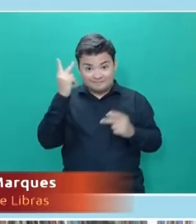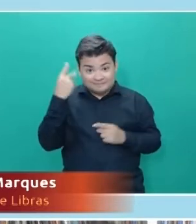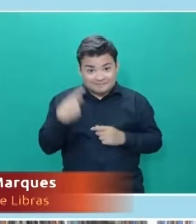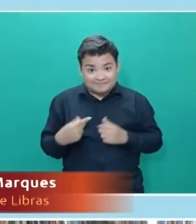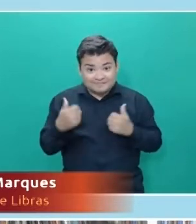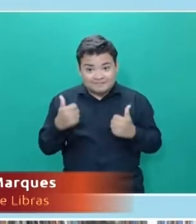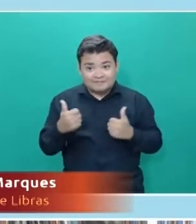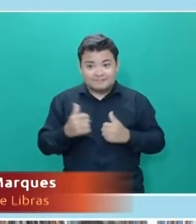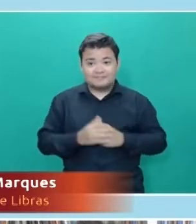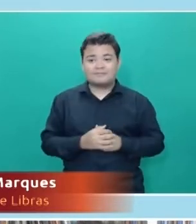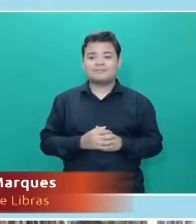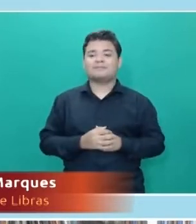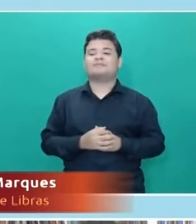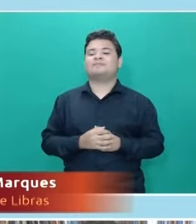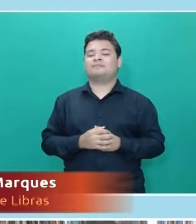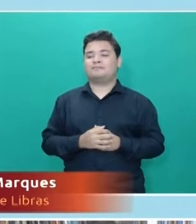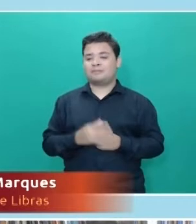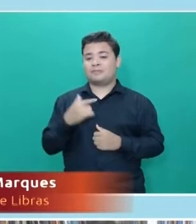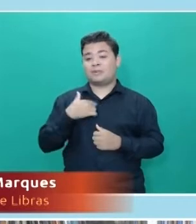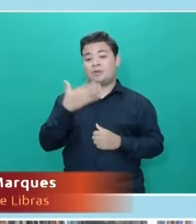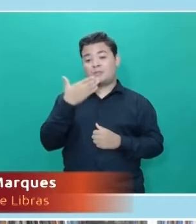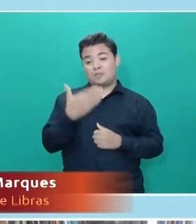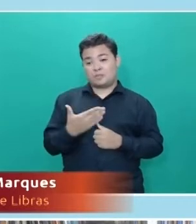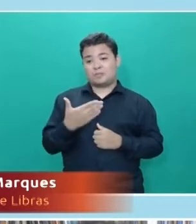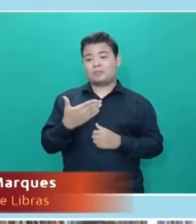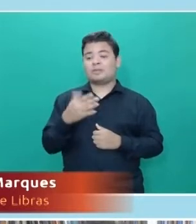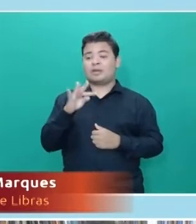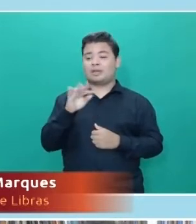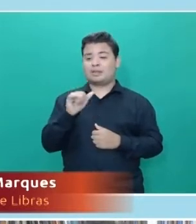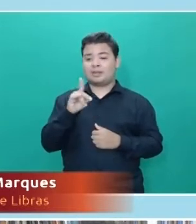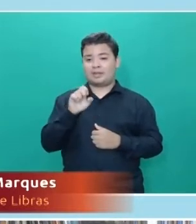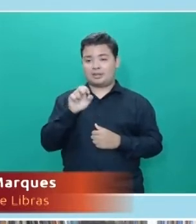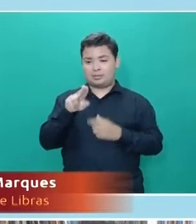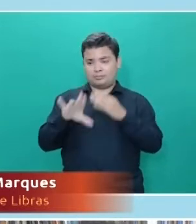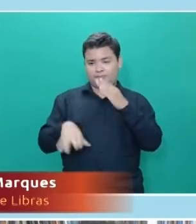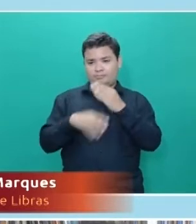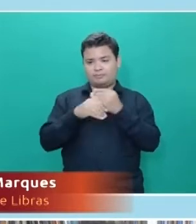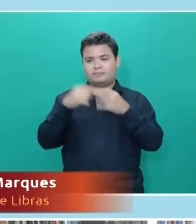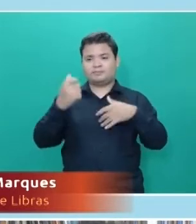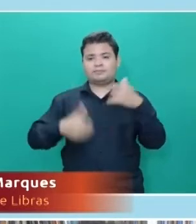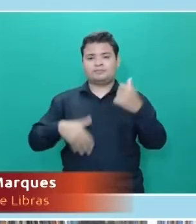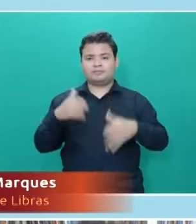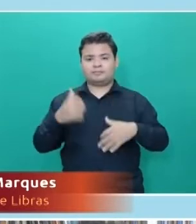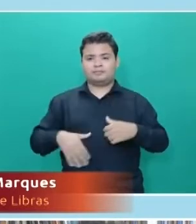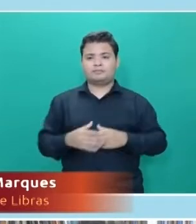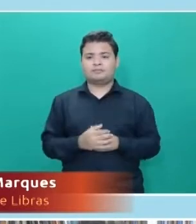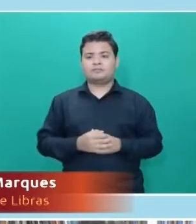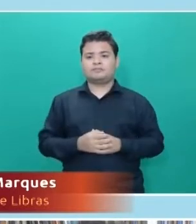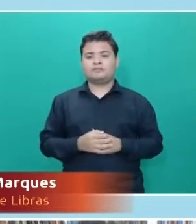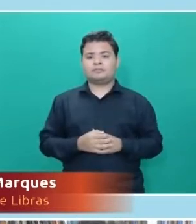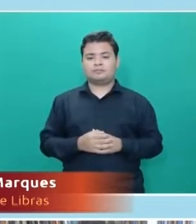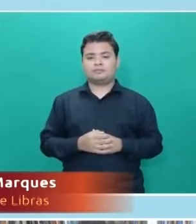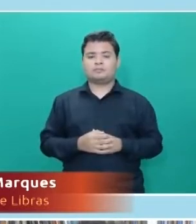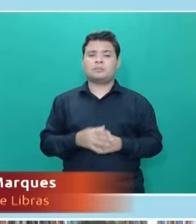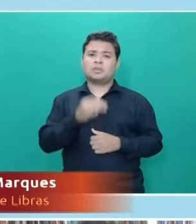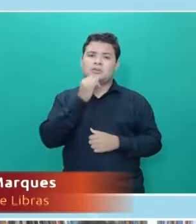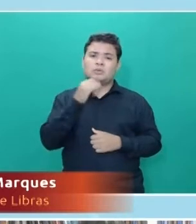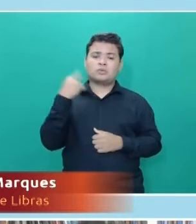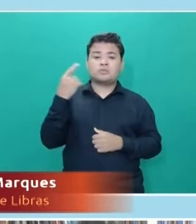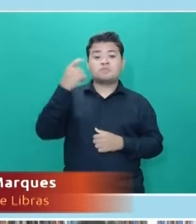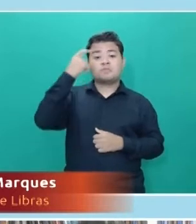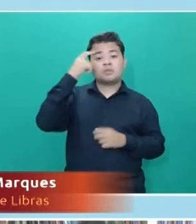um pouquinho mais de explicações para o professor Tadeu. Professor Tadeu, a gente, quando pensa em previdência, muitas vezes pensa só